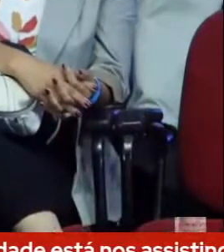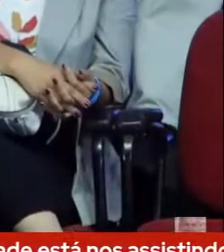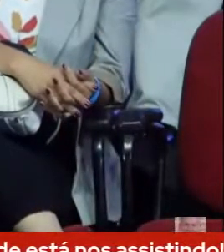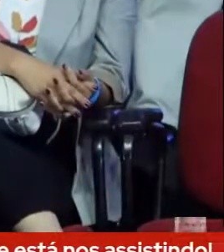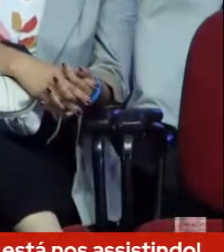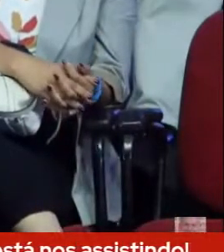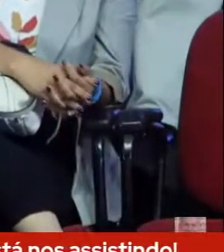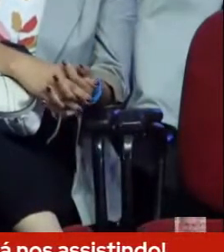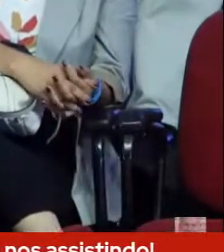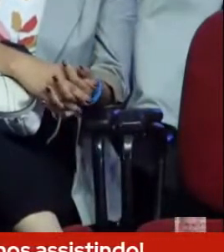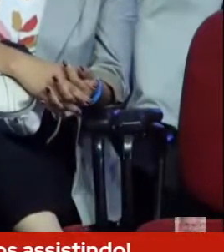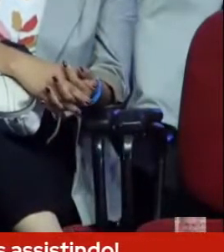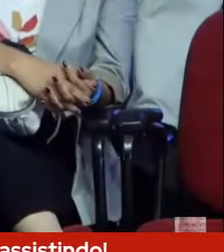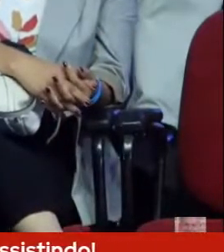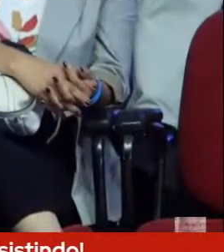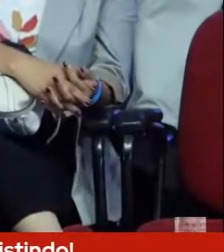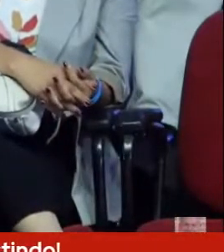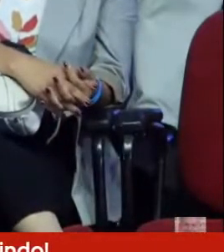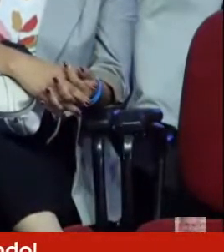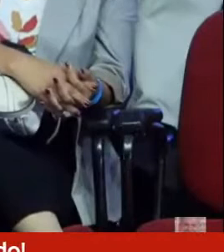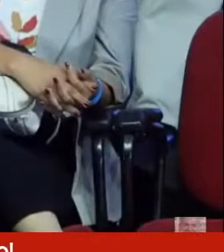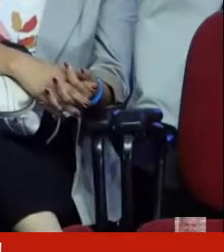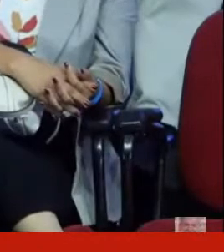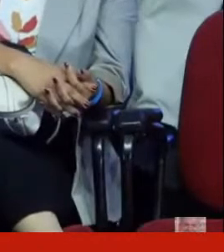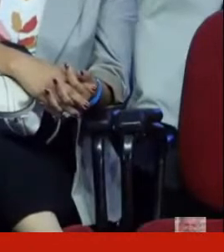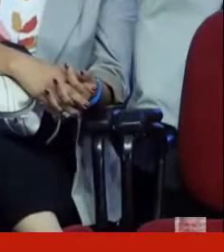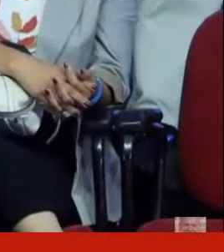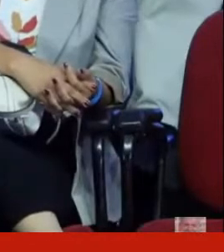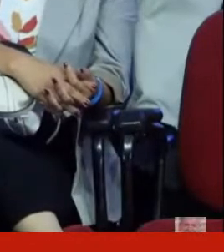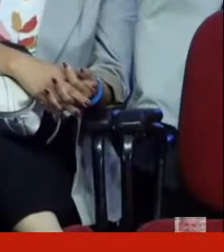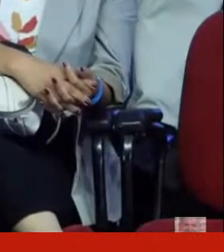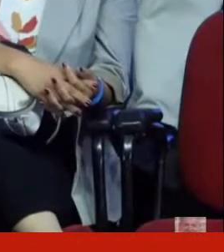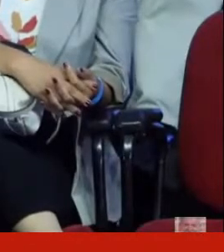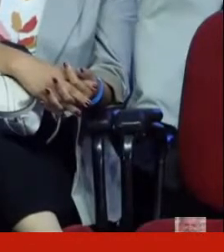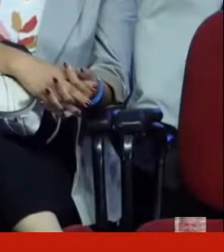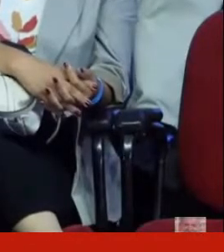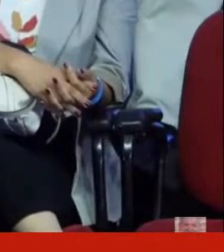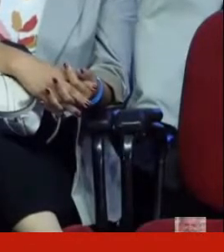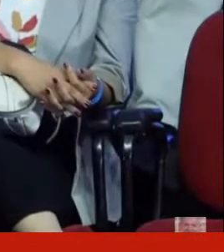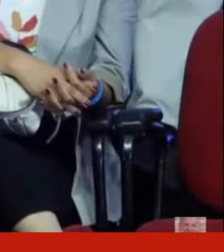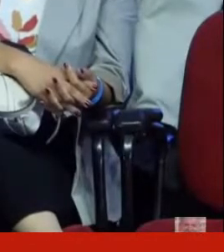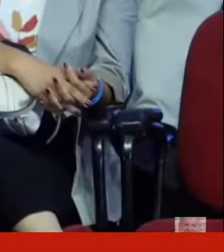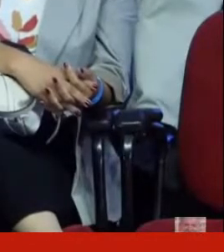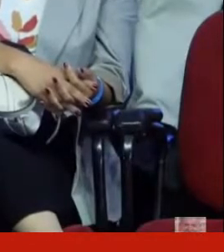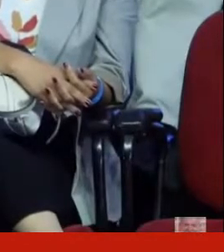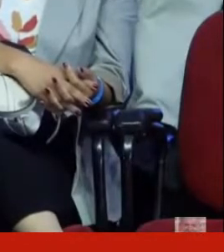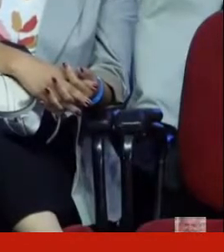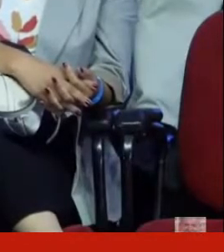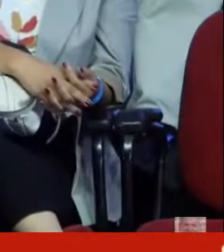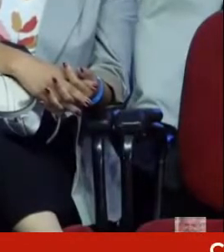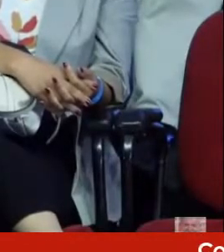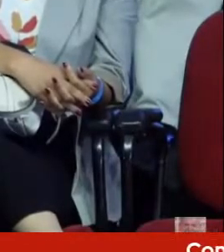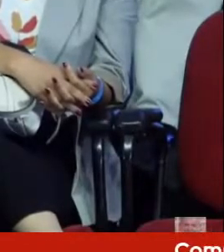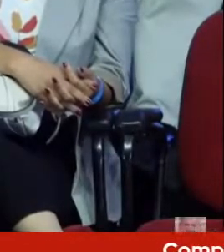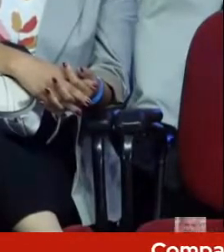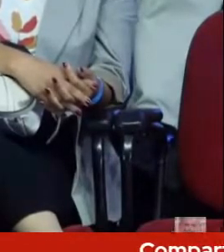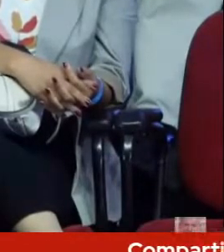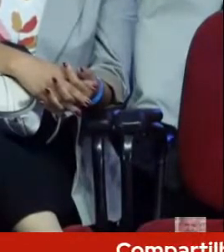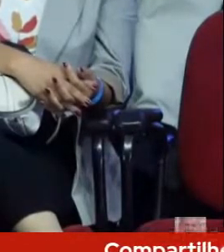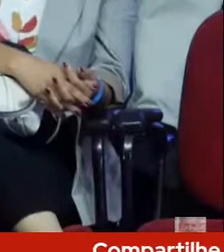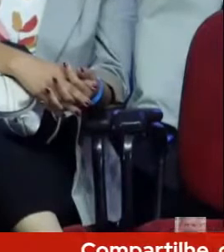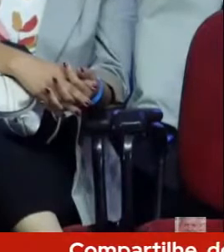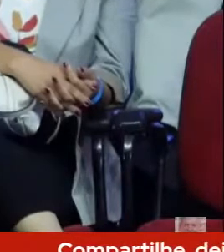a autoridade portuária. O Brasil abre mão de